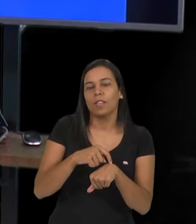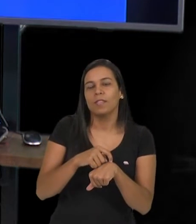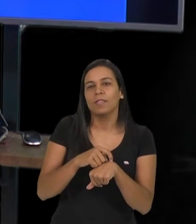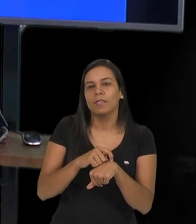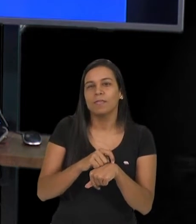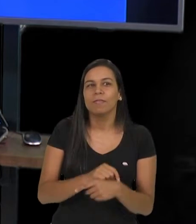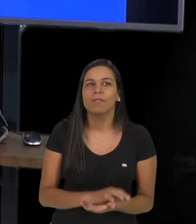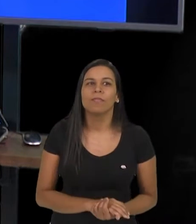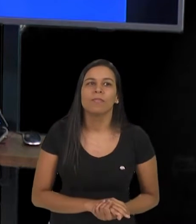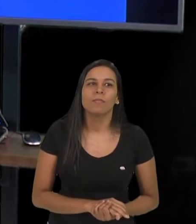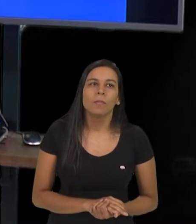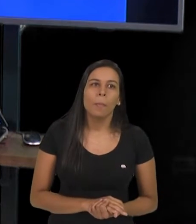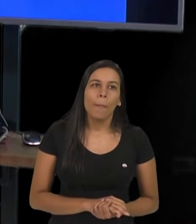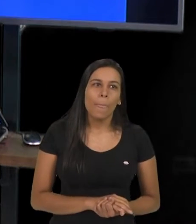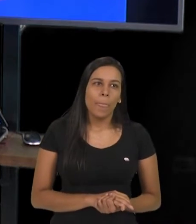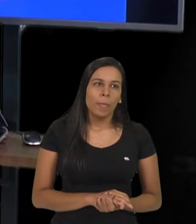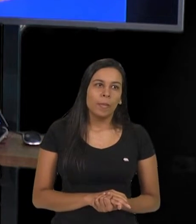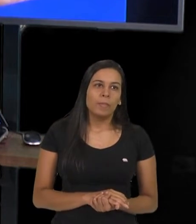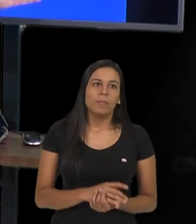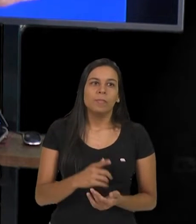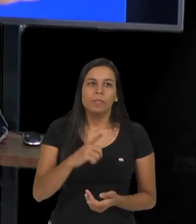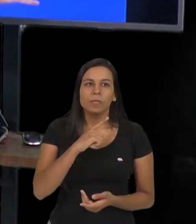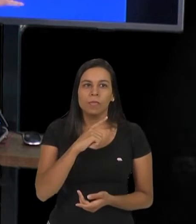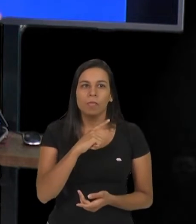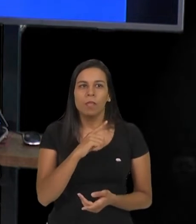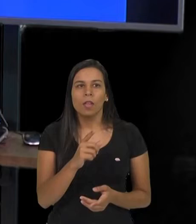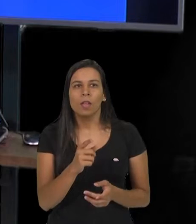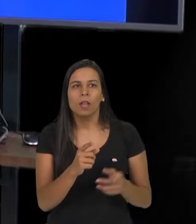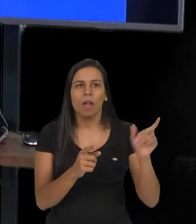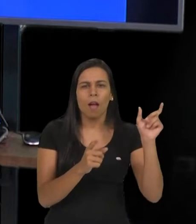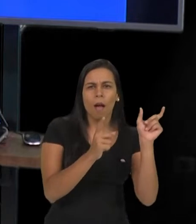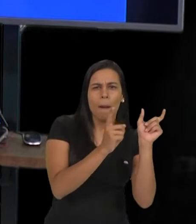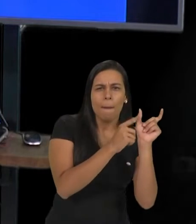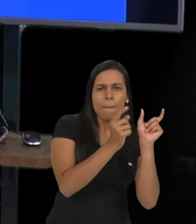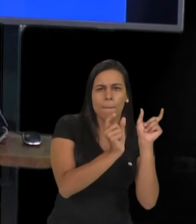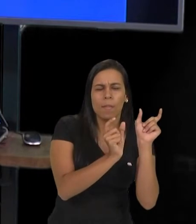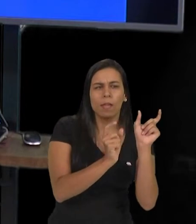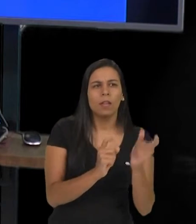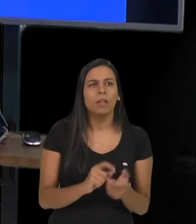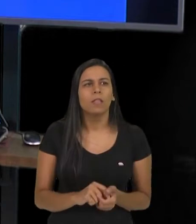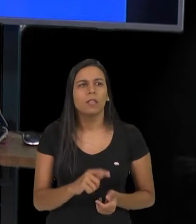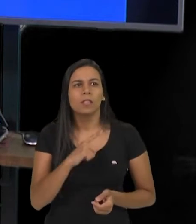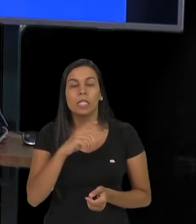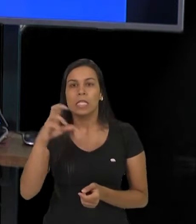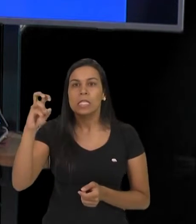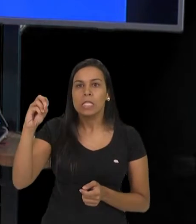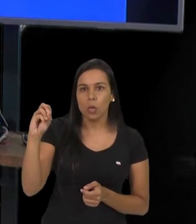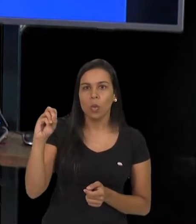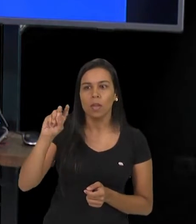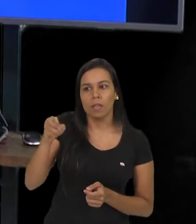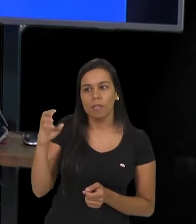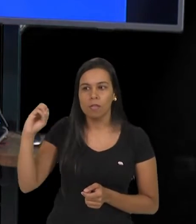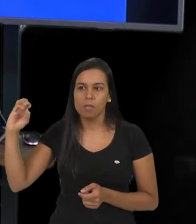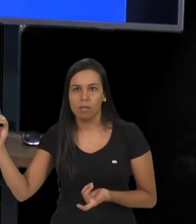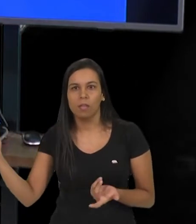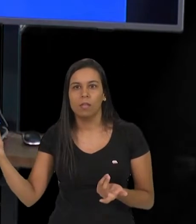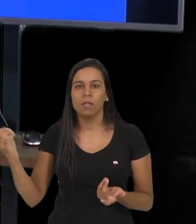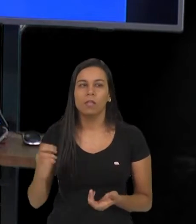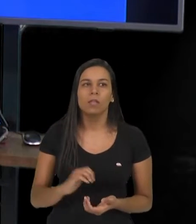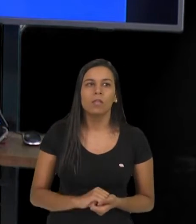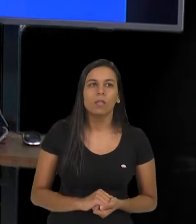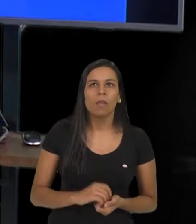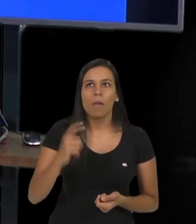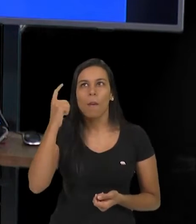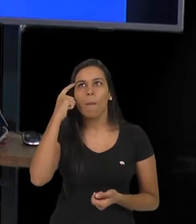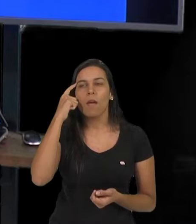cassino. Tem aqui um entre, eu acho que é essa a pronúncia, né? E tem aqui um 50 com 0,00, ou seja, eu imagino que